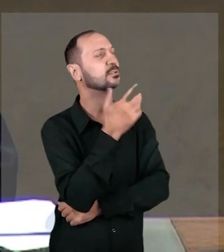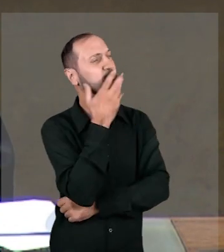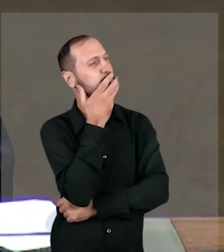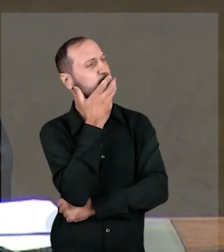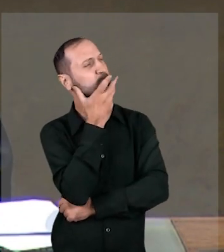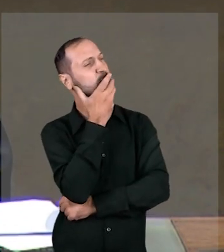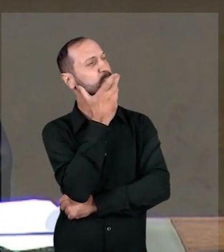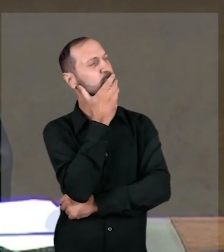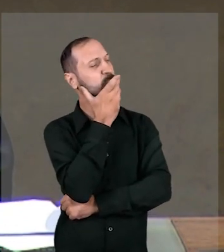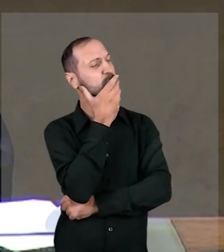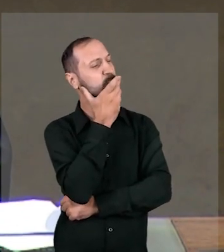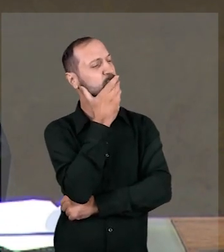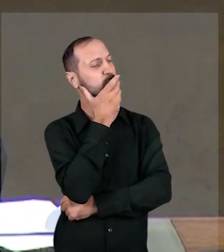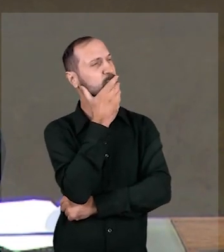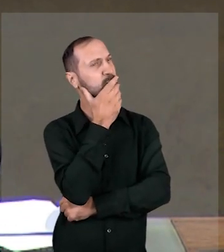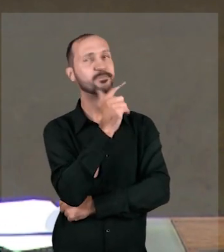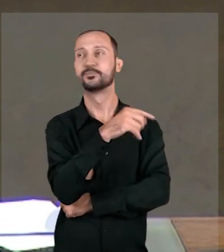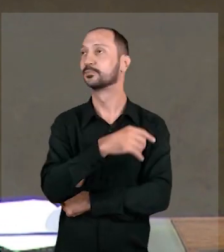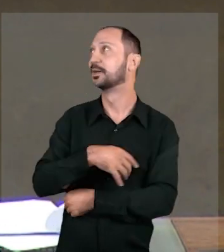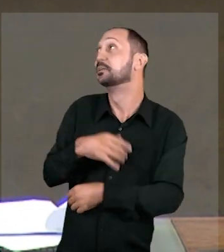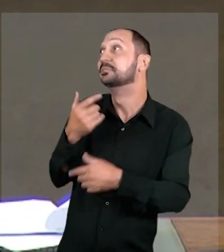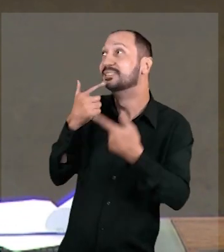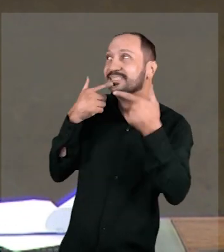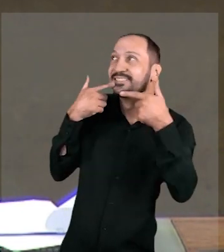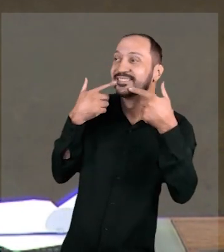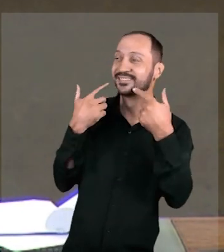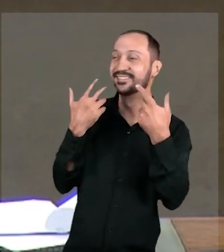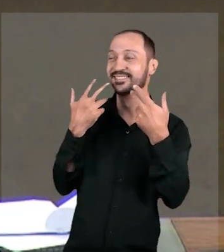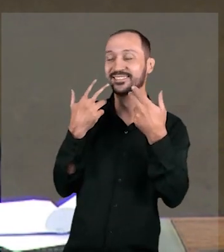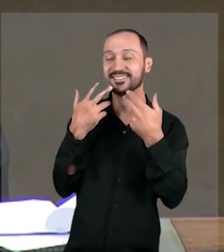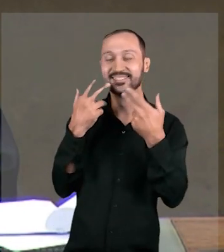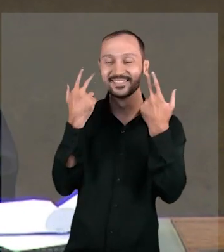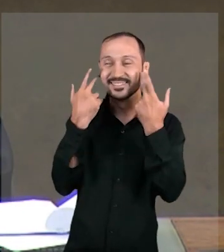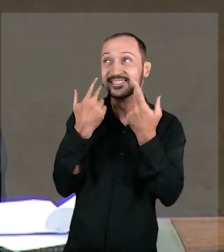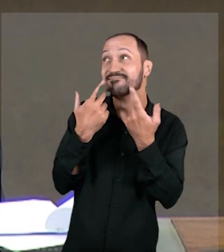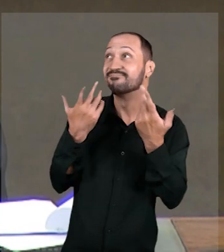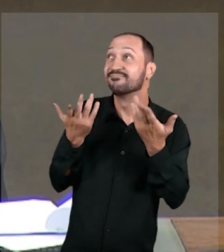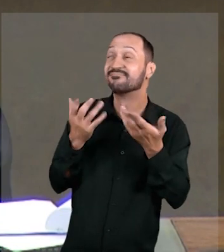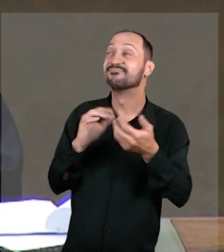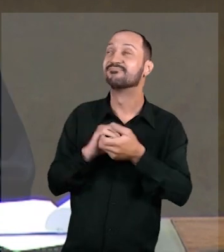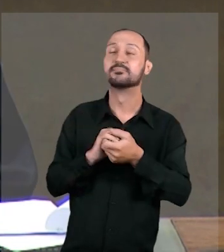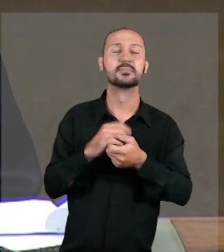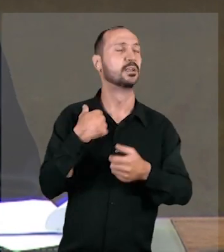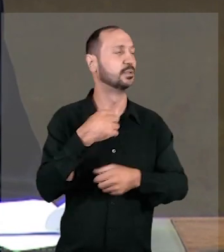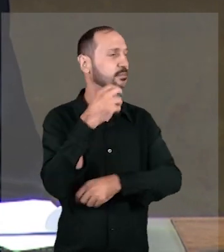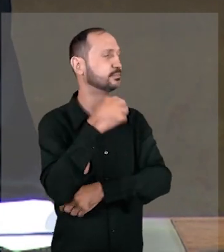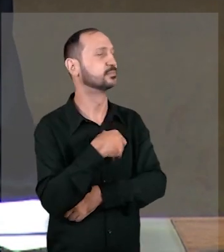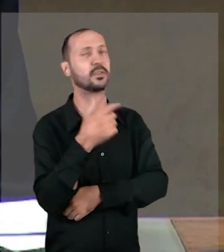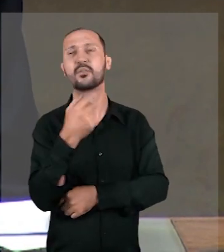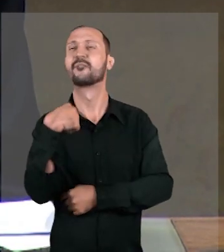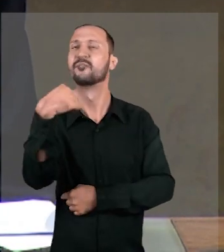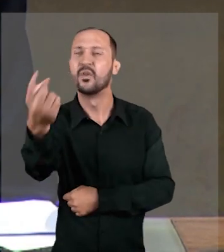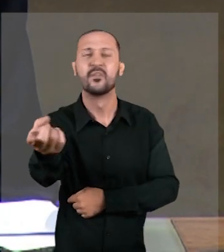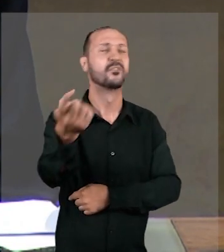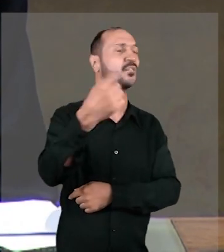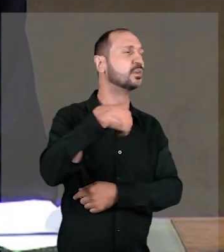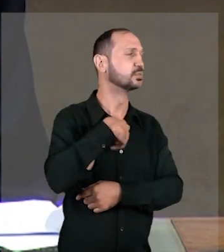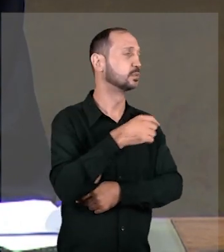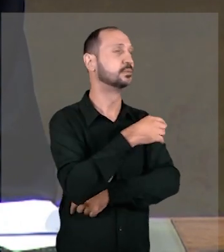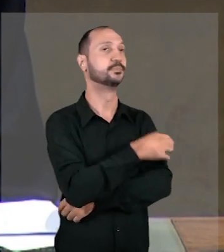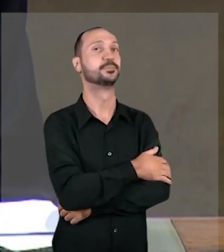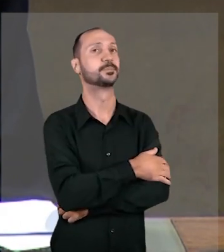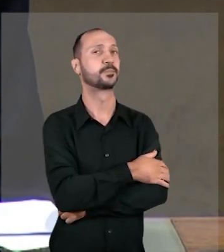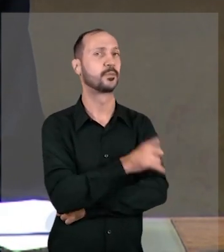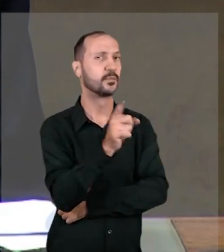senhor de algum lugar. Eu sorri assim, encabulado, disse: pois então. Ele foi, veio, depois ele voltou na mesa e